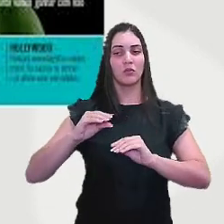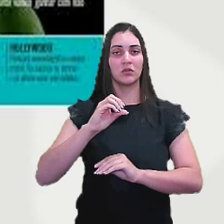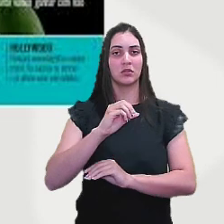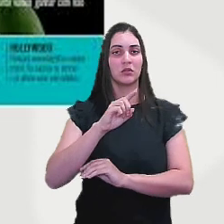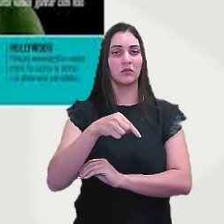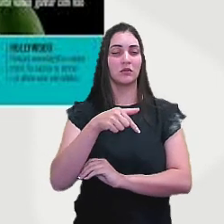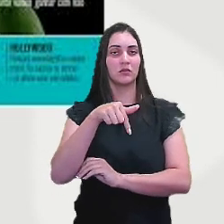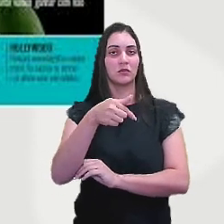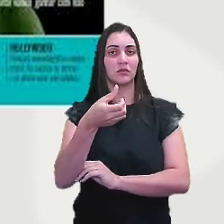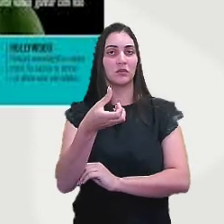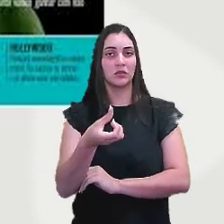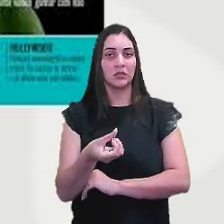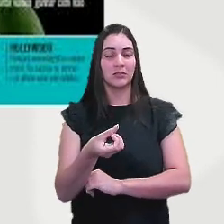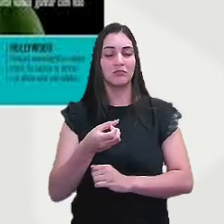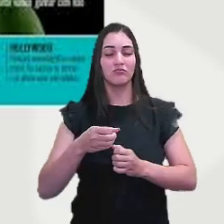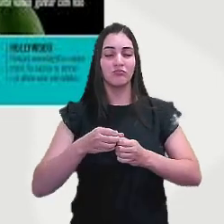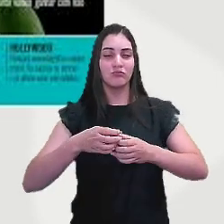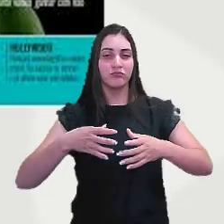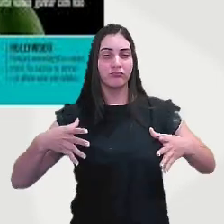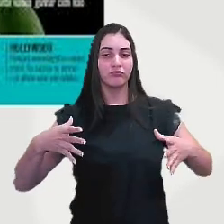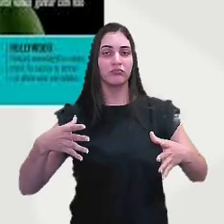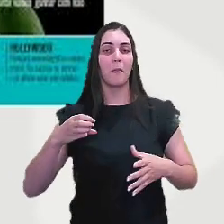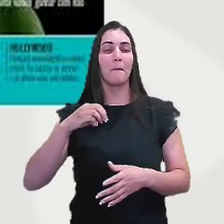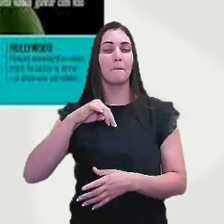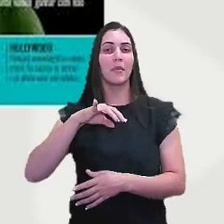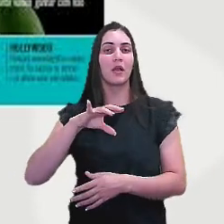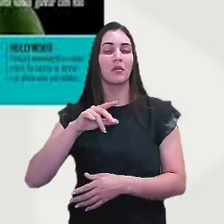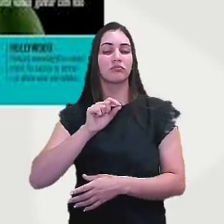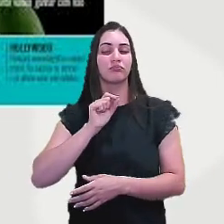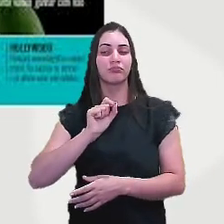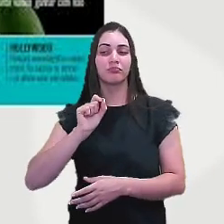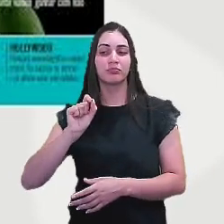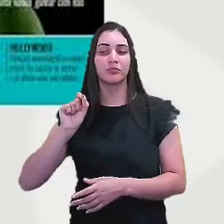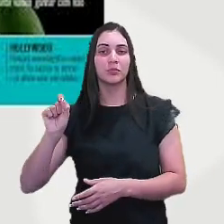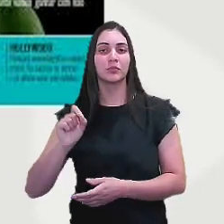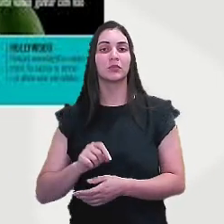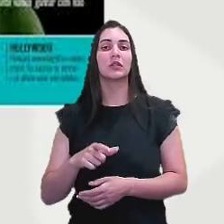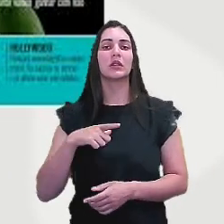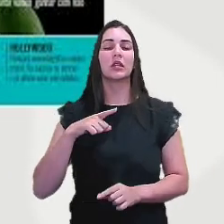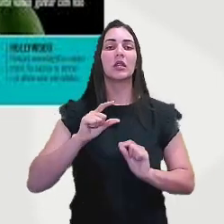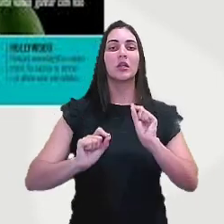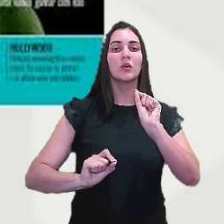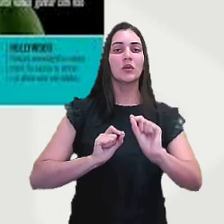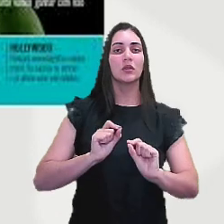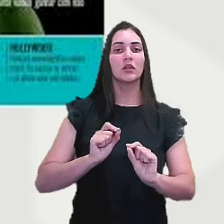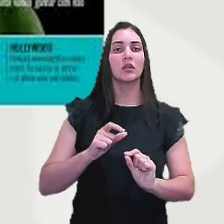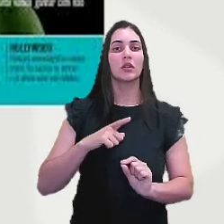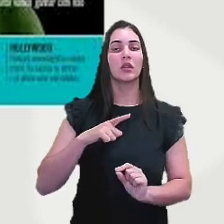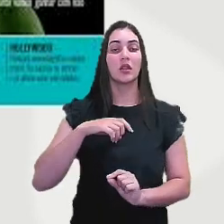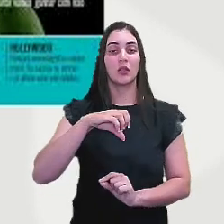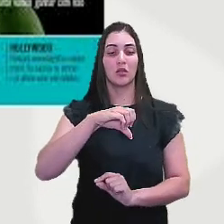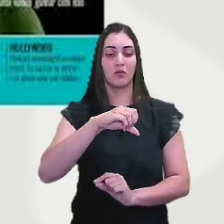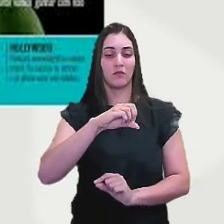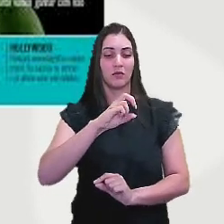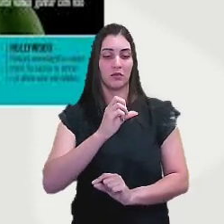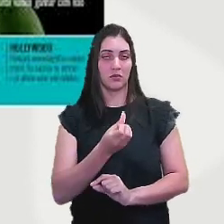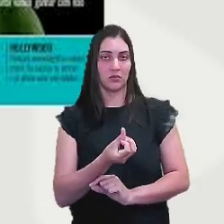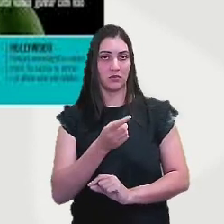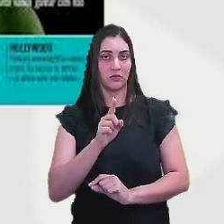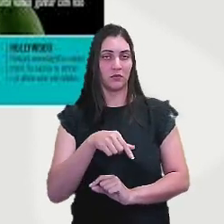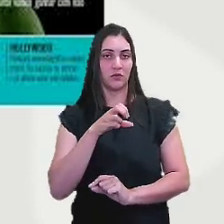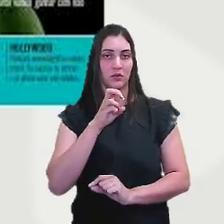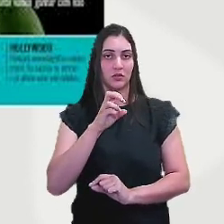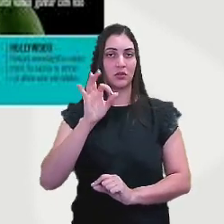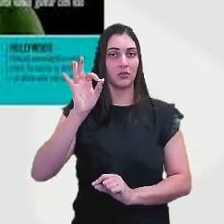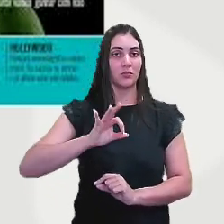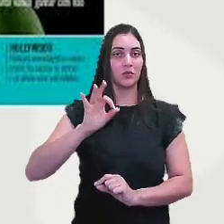0,76 milhões de hectares. Isso, só para vocês terem em termos de corresponde o quê? Se você pegar aí, 96,5% quando eu falo da